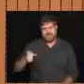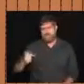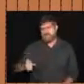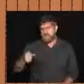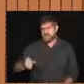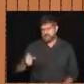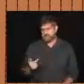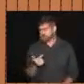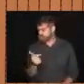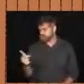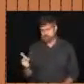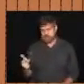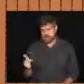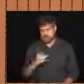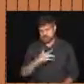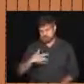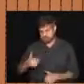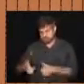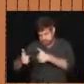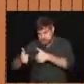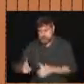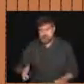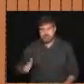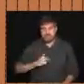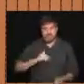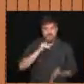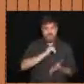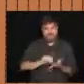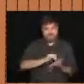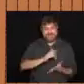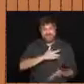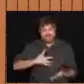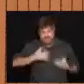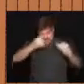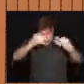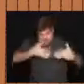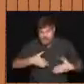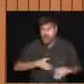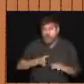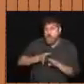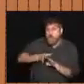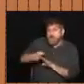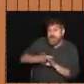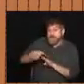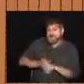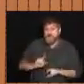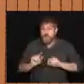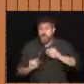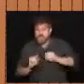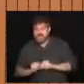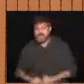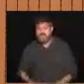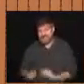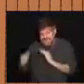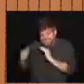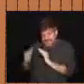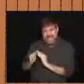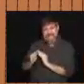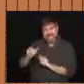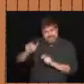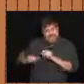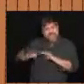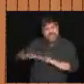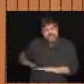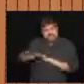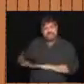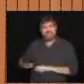negativos. E disse muito bem o Cármeno aqui, a orientação é para que as pessoas fiquem em casa,